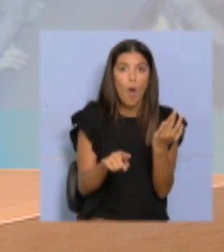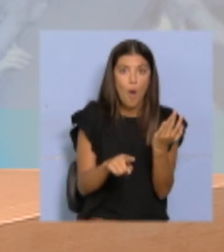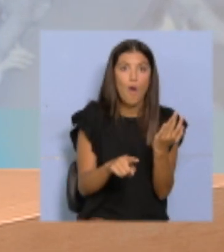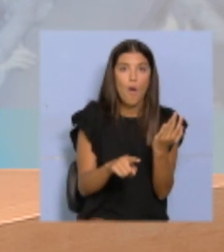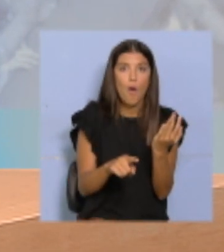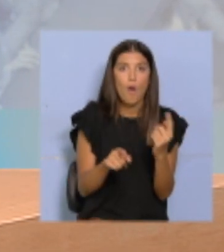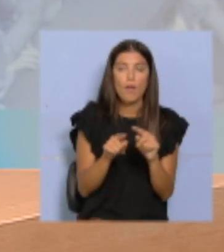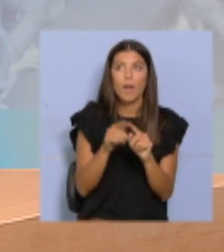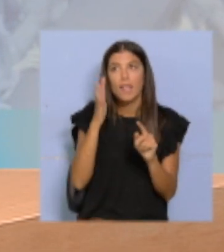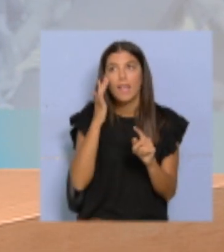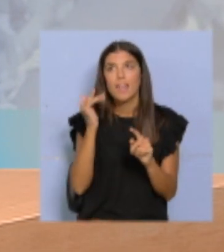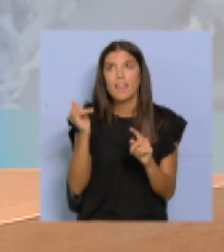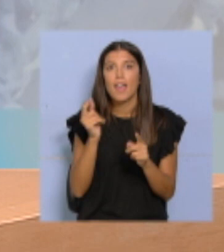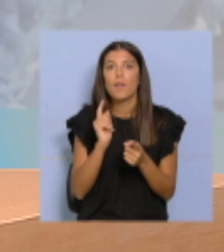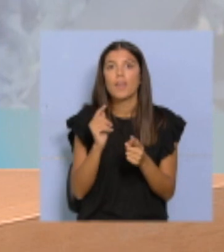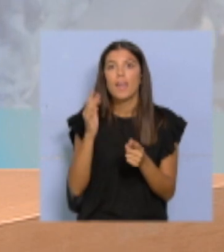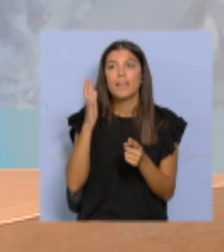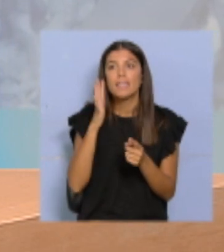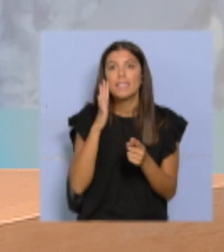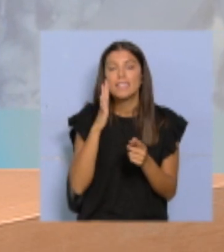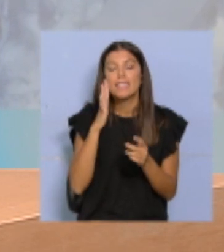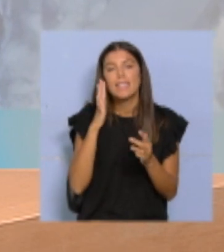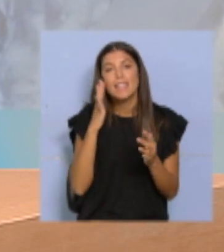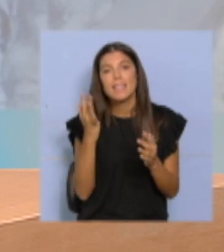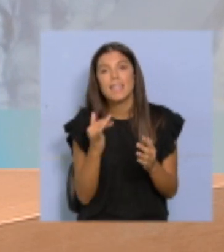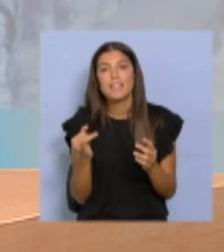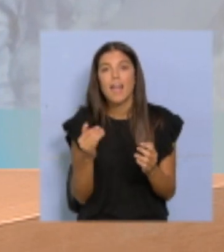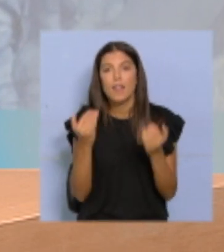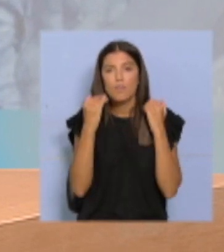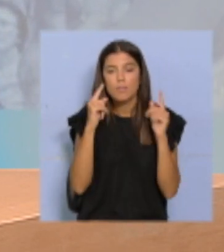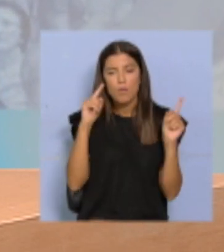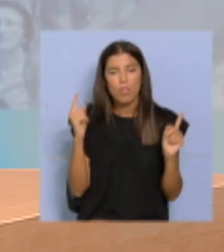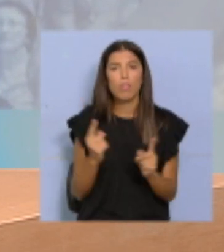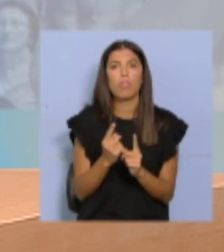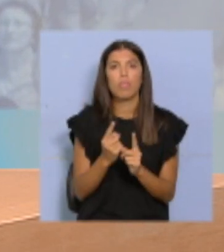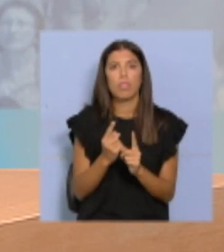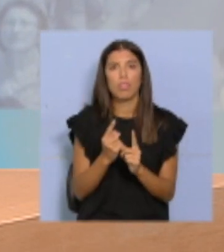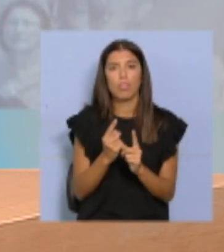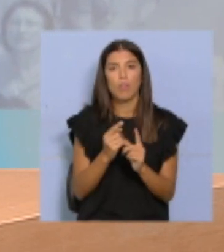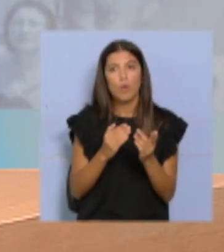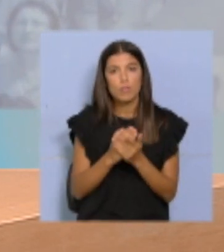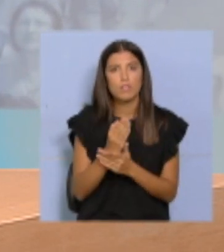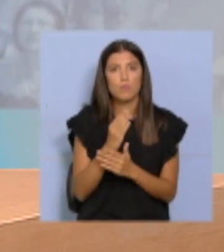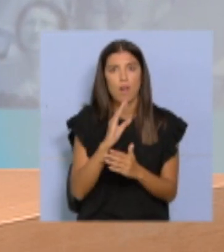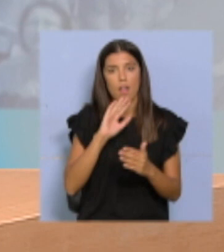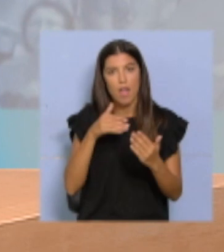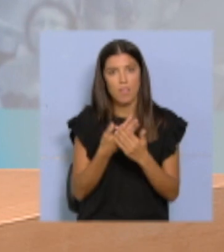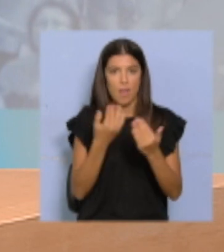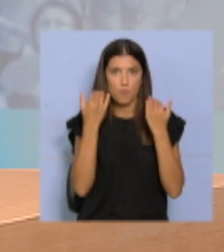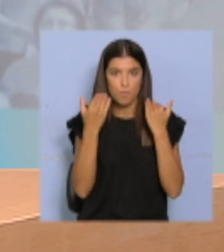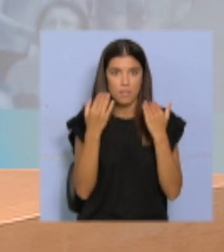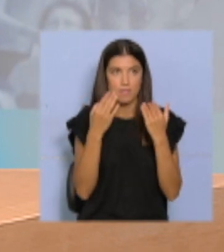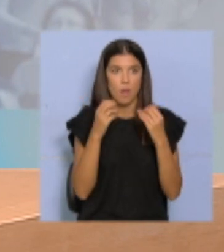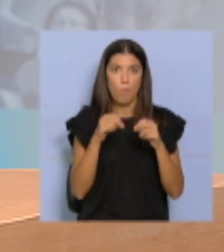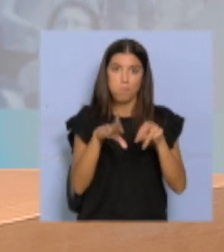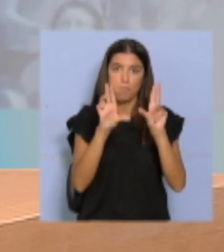esta, é tentarmos reduzir, sistematizar, sem perder a qualidade da informação e a precisão da informação que